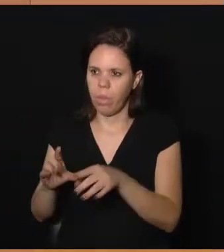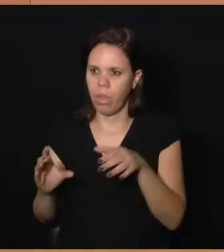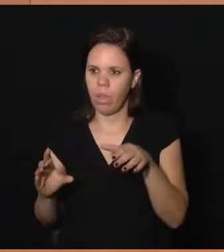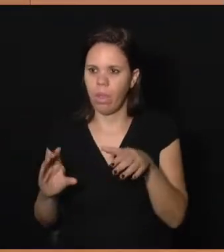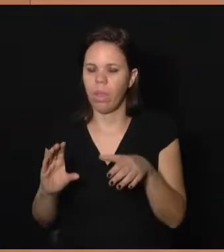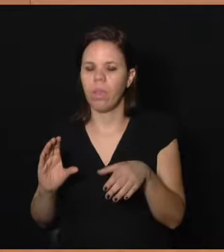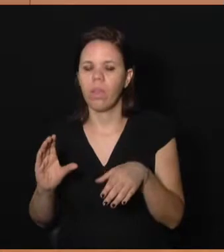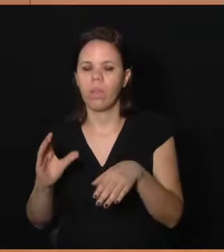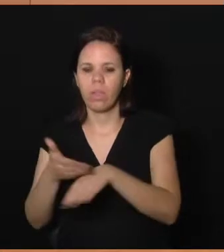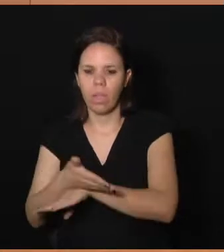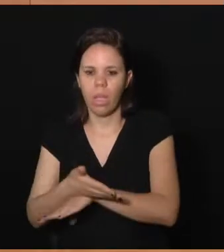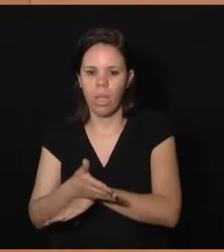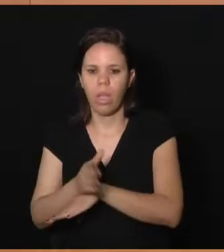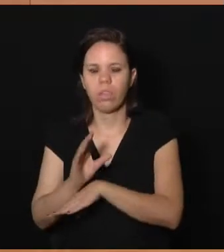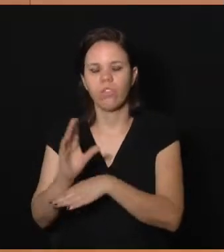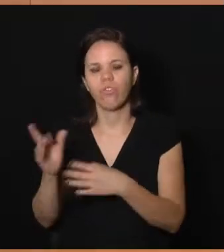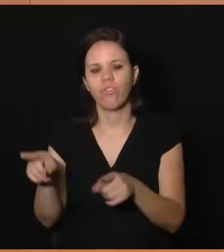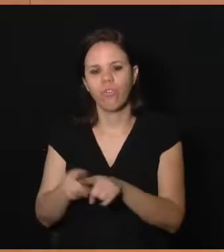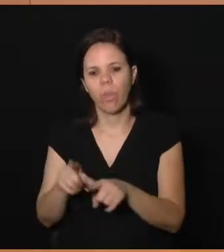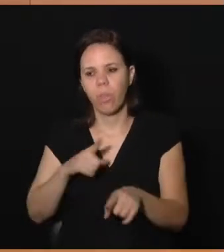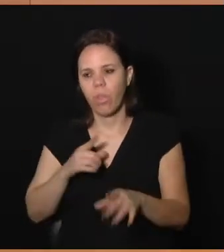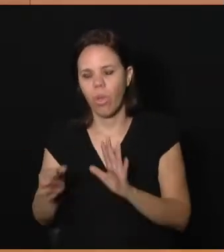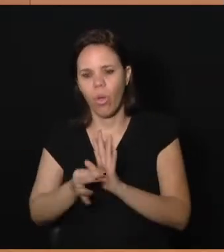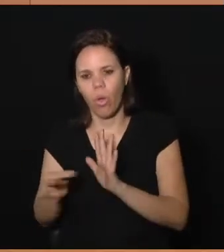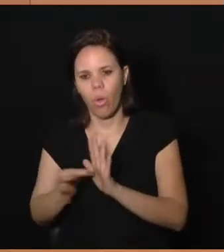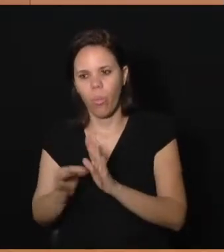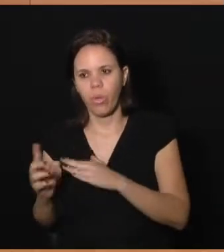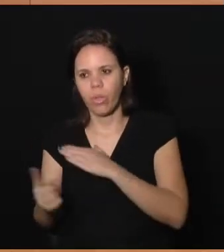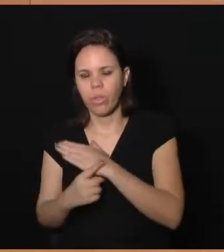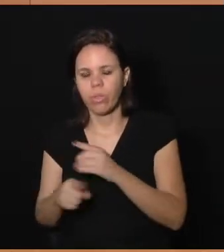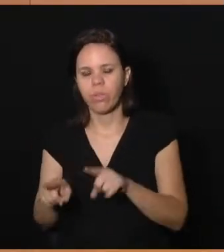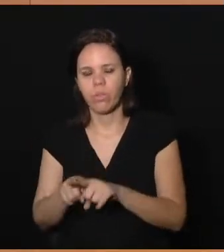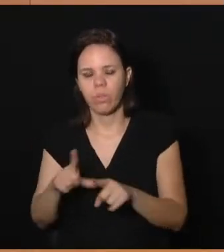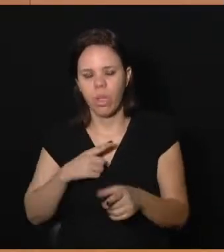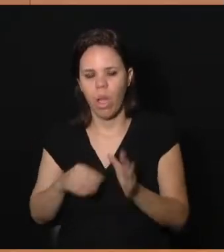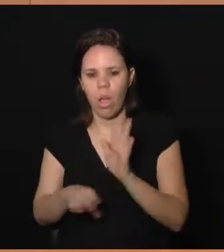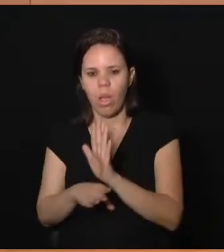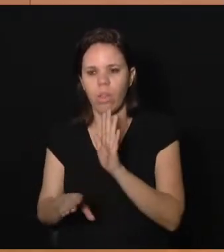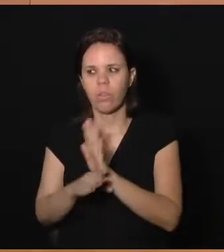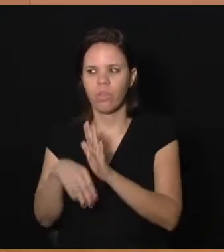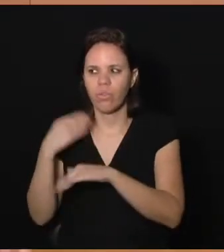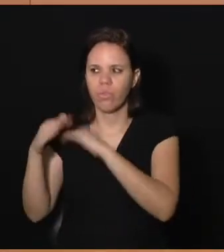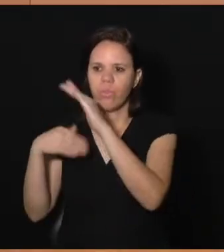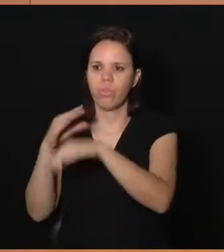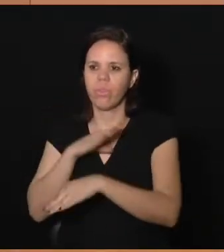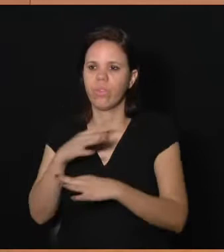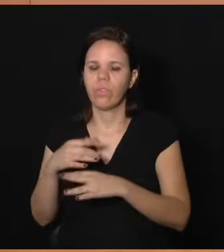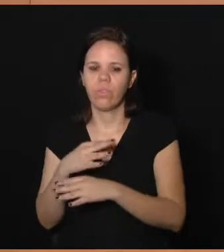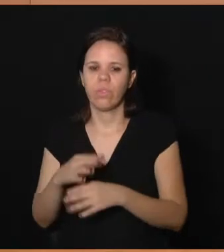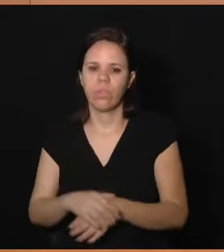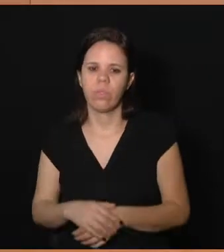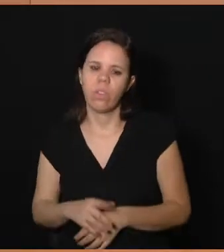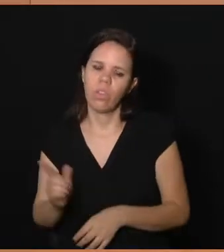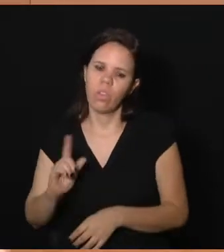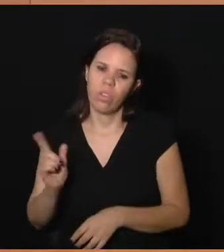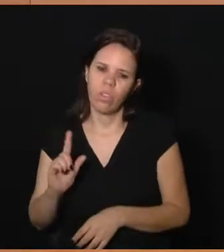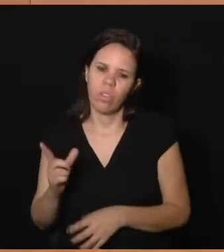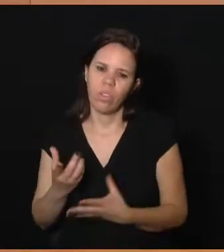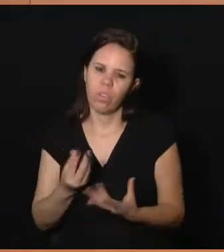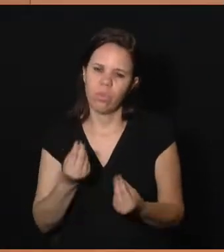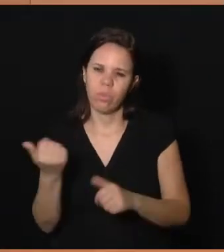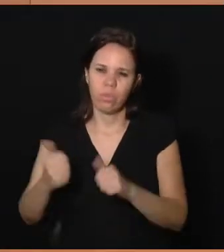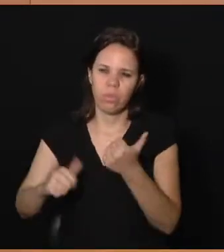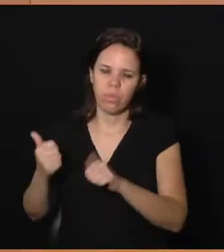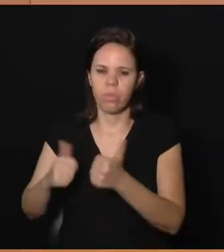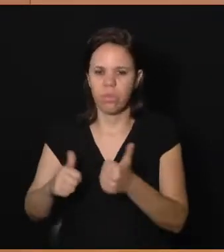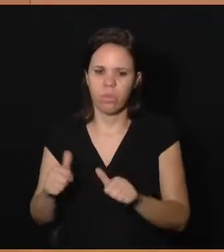como formadores de opinião, né? E aí poder realmente auxiliar no desenvolvimento da cidade. Então, claro, tem que ser tudo muito bem avaliado,